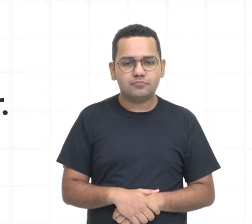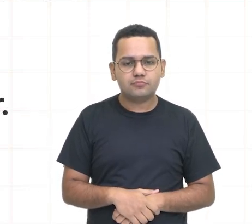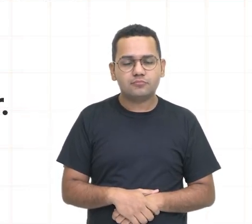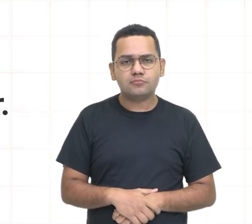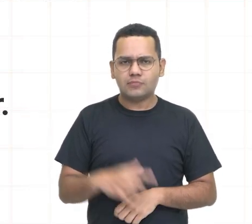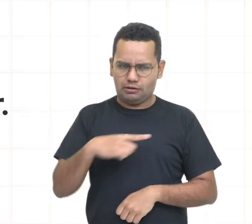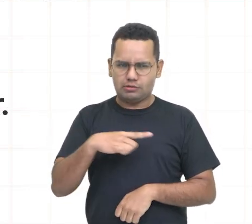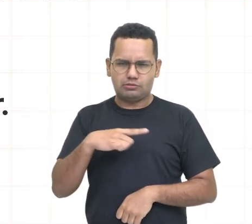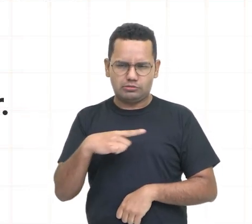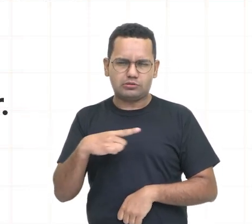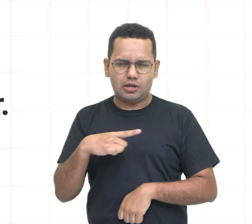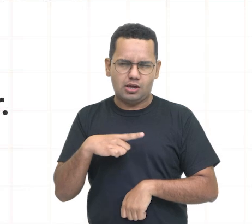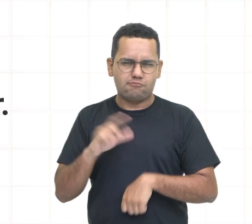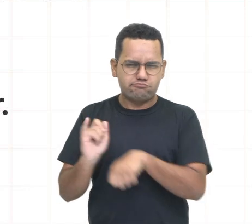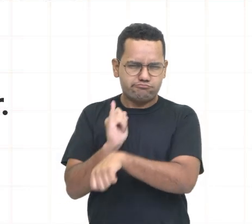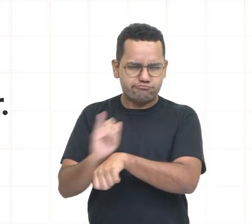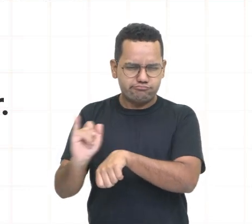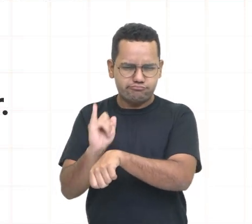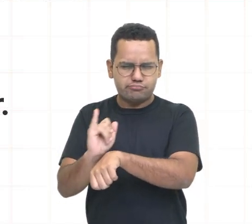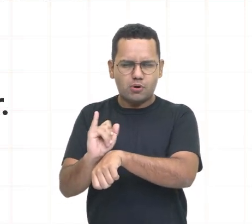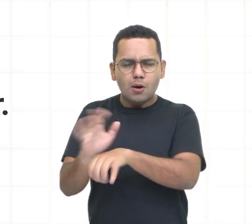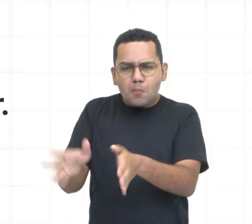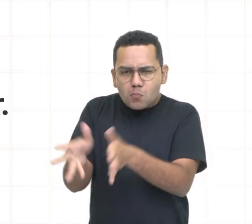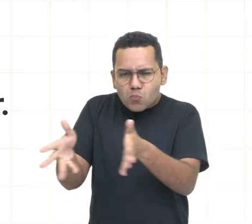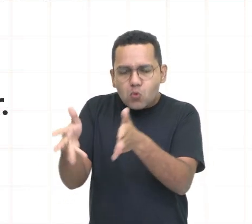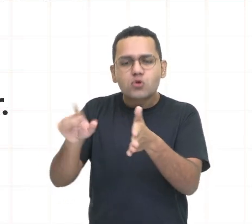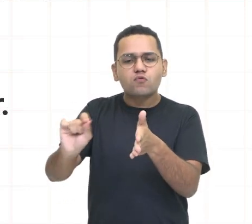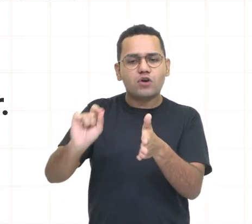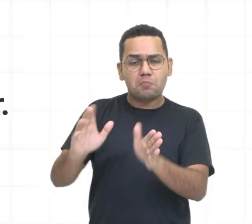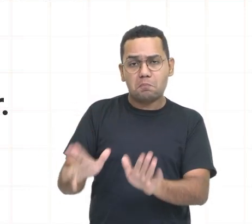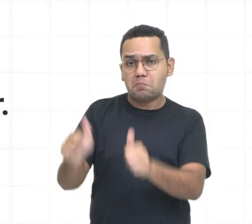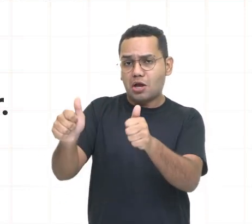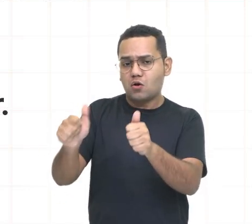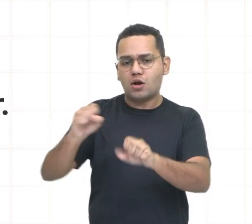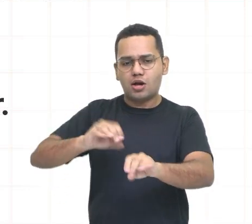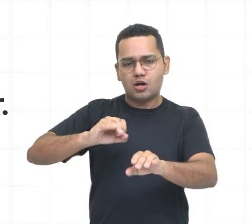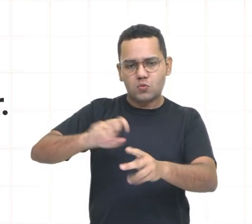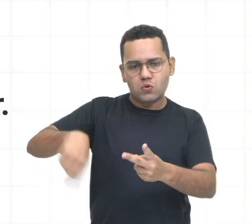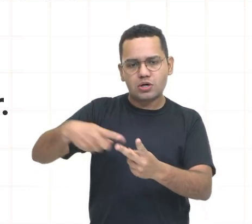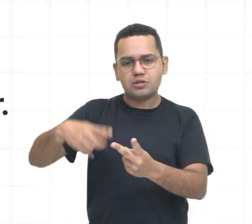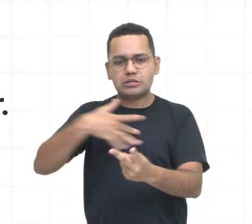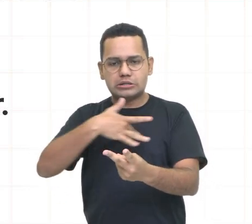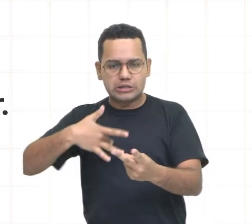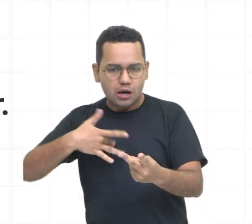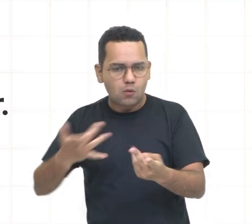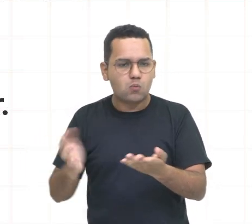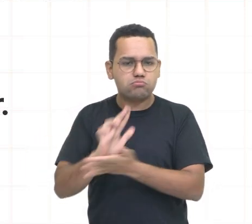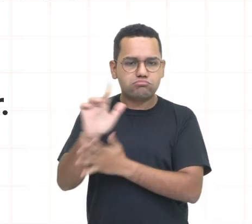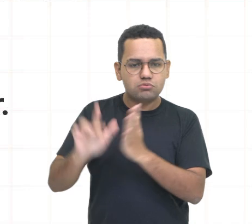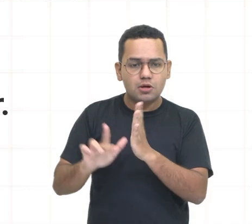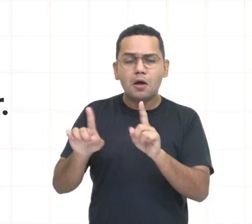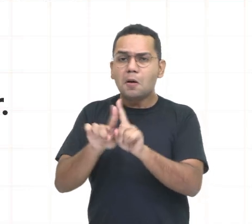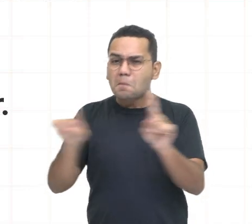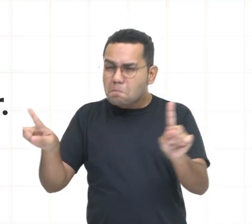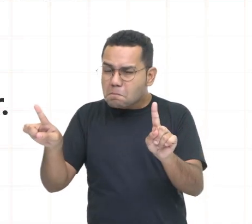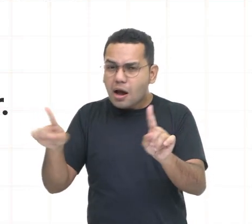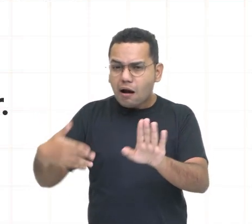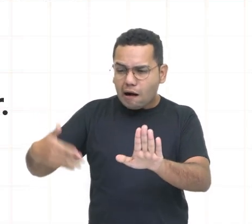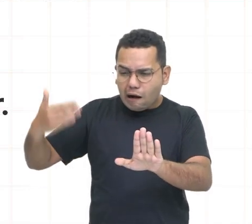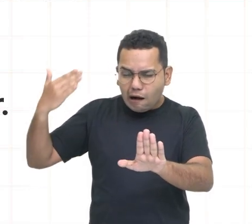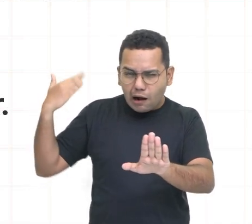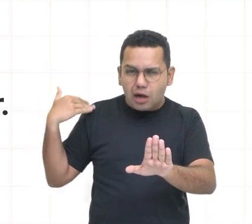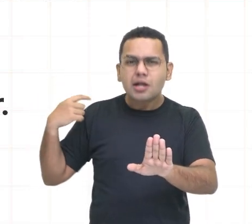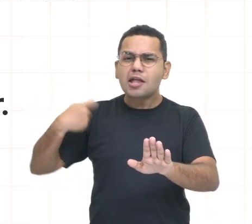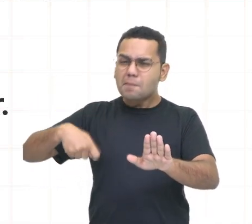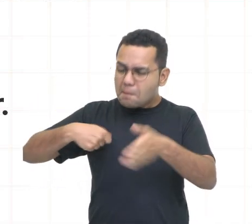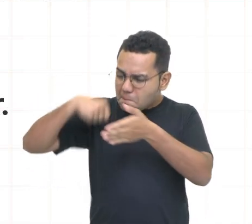saúde pública, embora, né, enfrentando desafios significativos devido à crise econômica herdada do